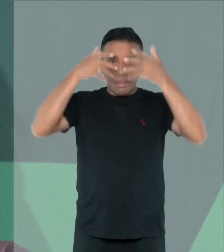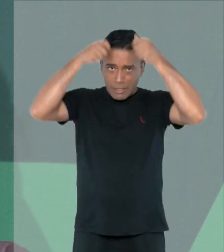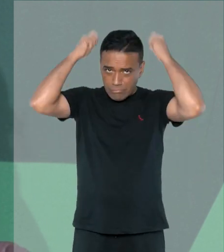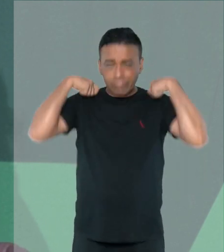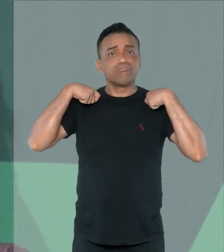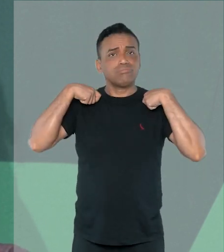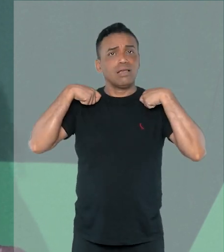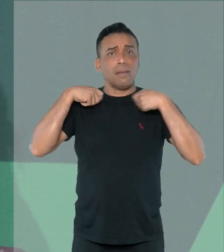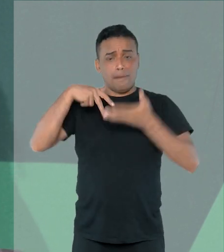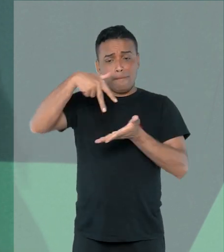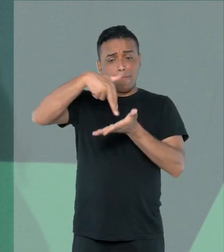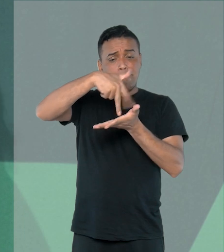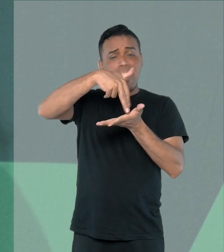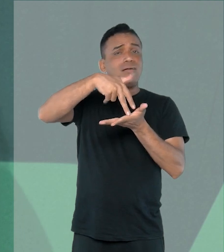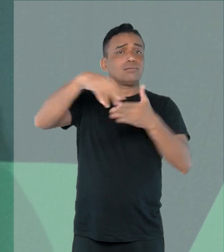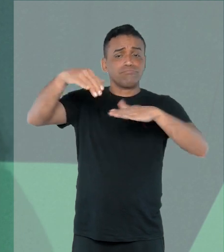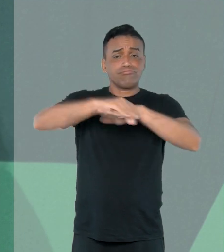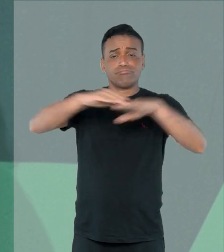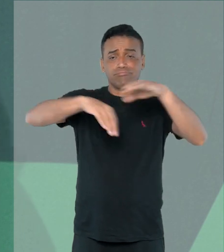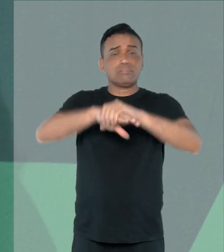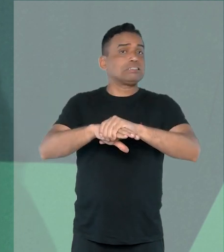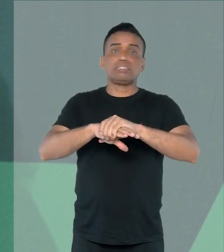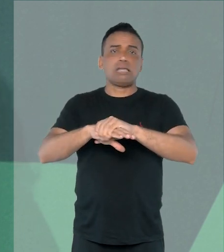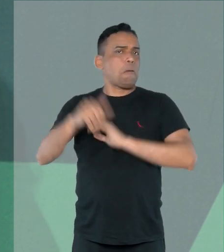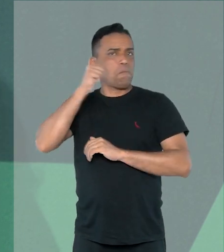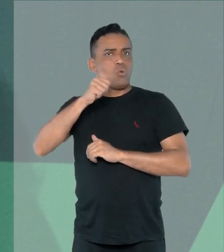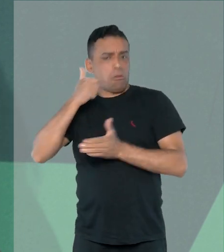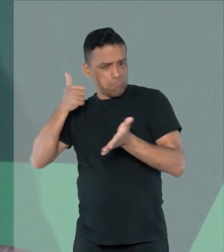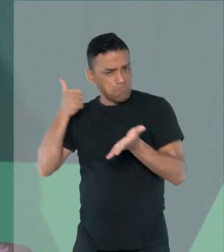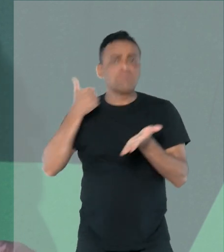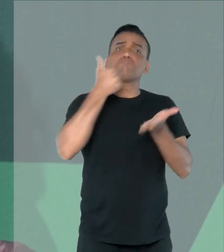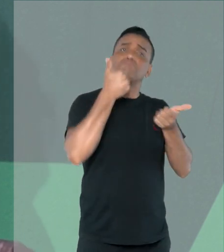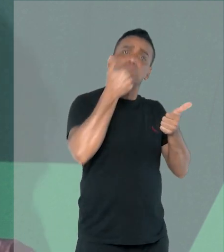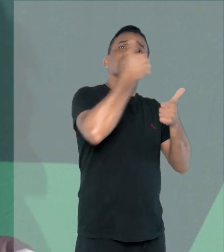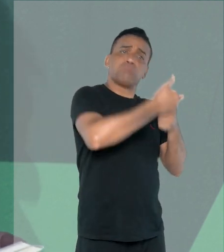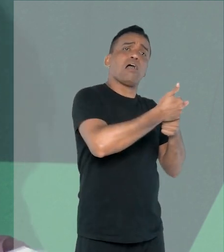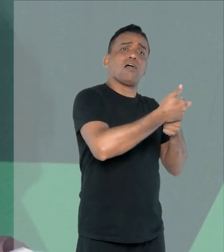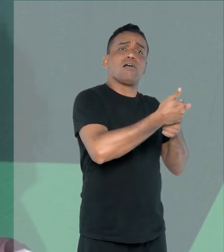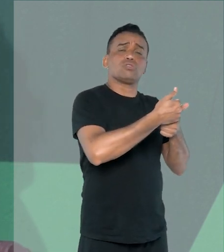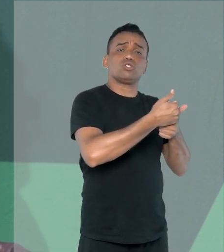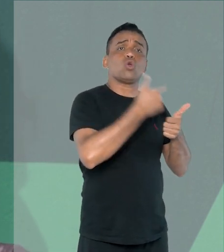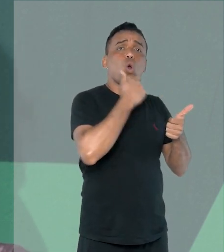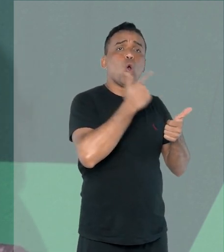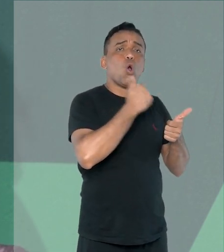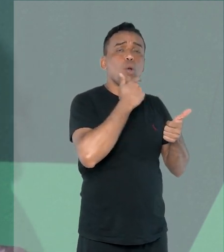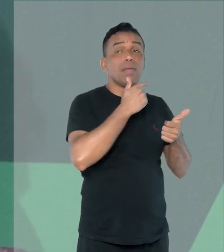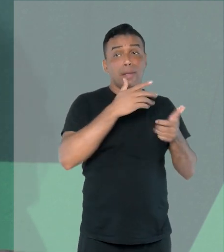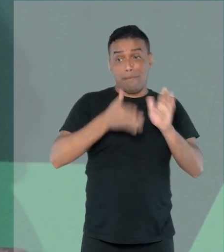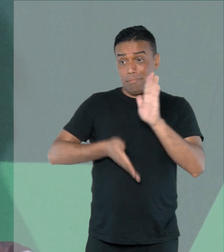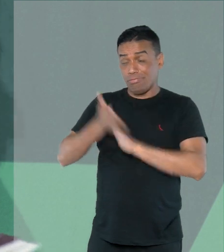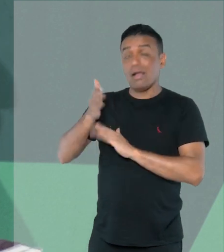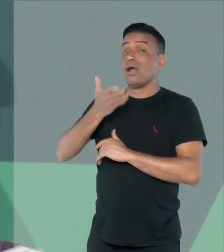os campos enquanto maridos e filhos seguiam para as casernas para atacar os alemães. Para eles,